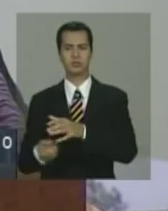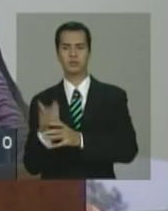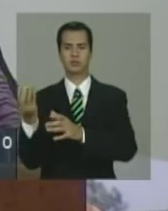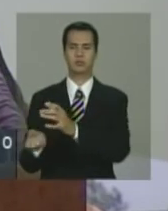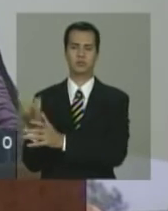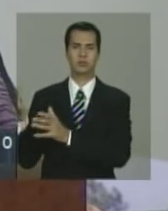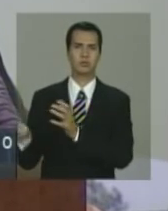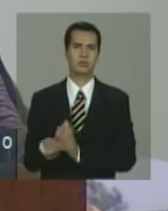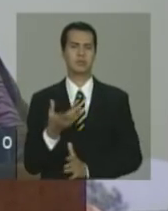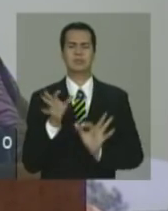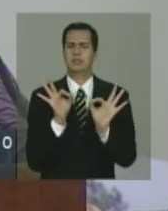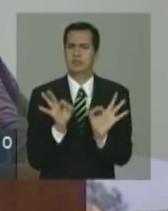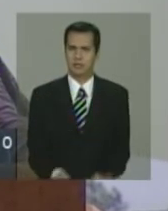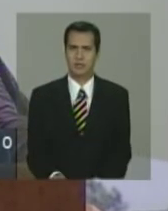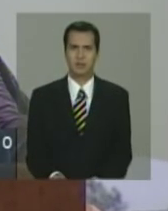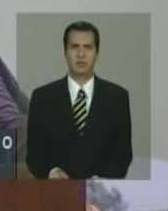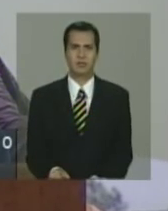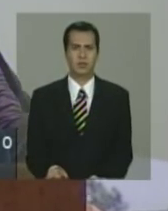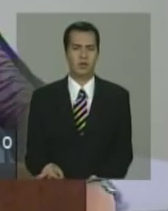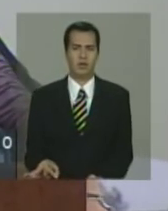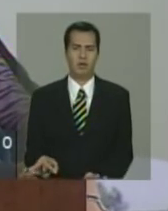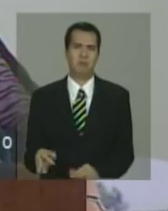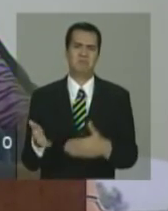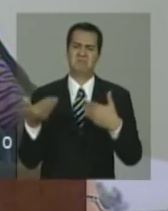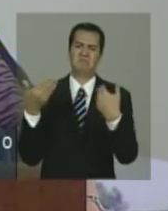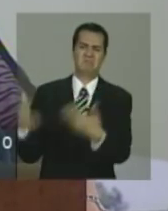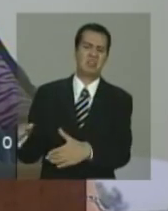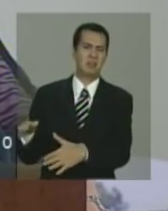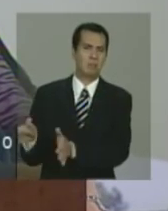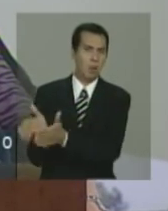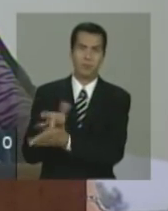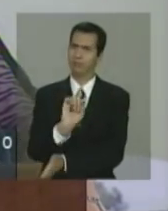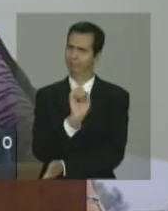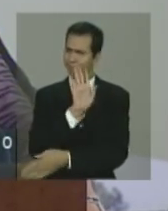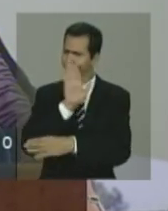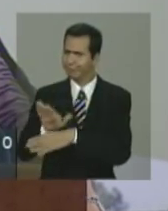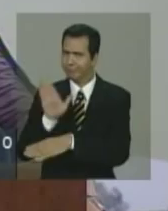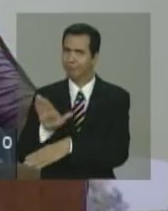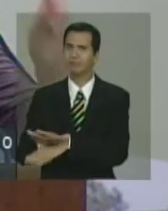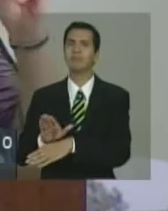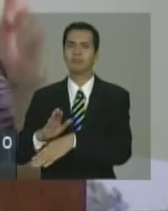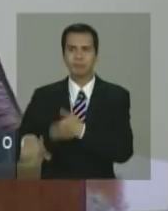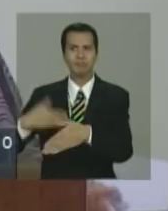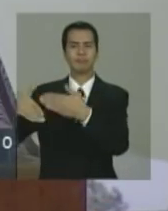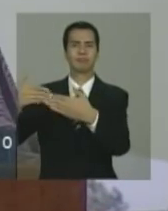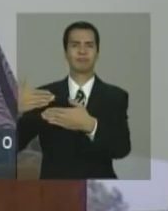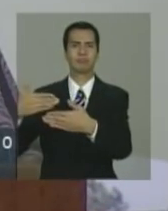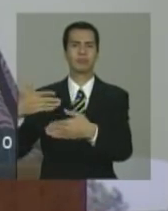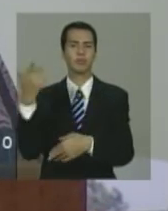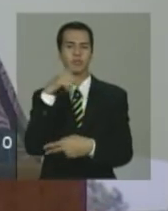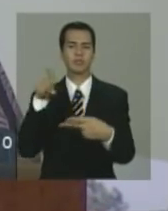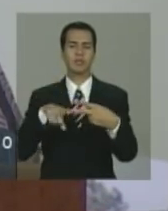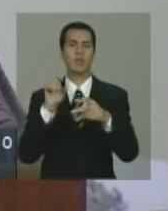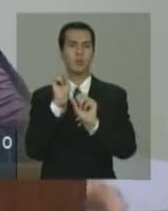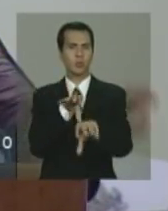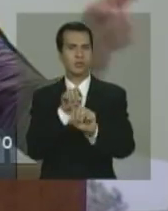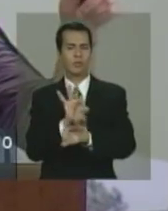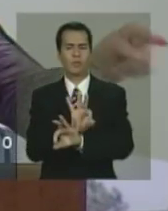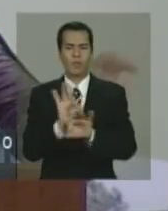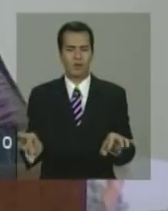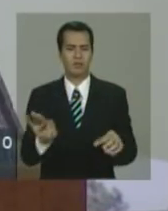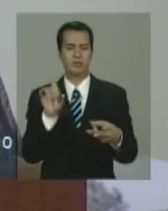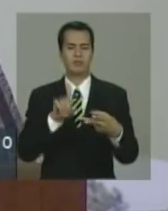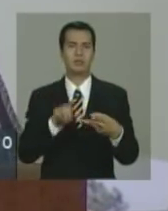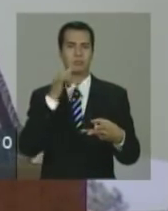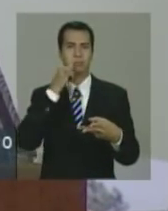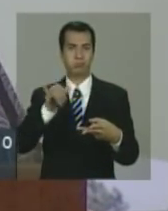não fiquem condenados à miséria nas suas propriedades, que tenham acesso à educação de qualidade, que